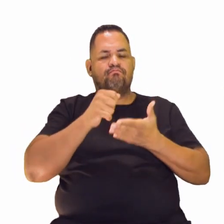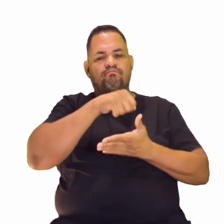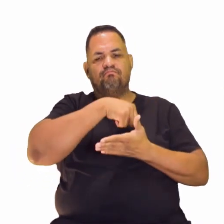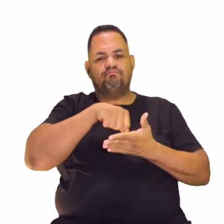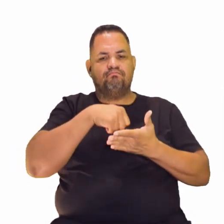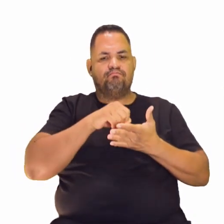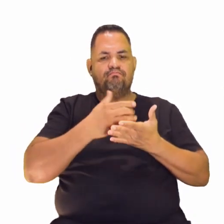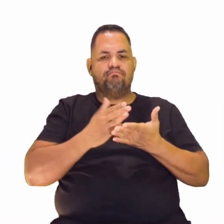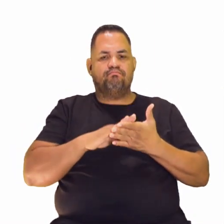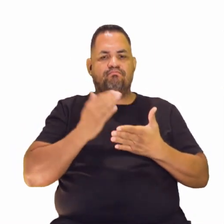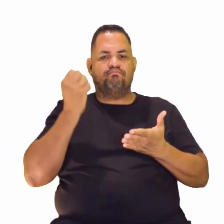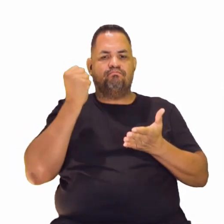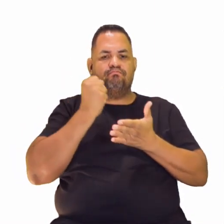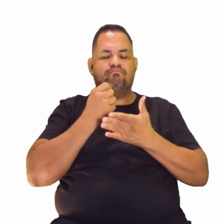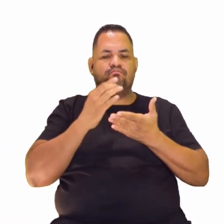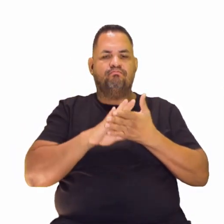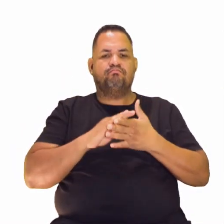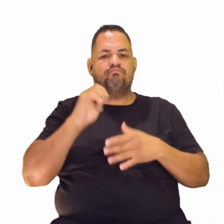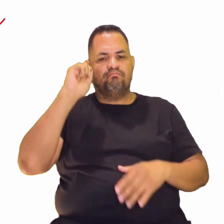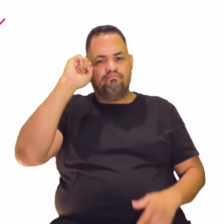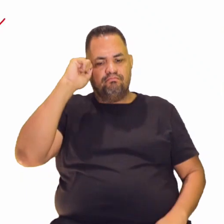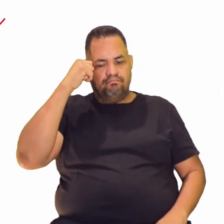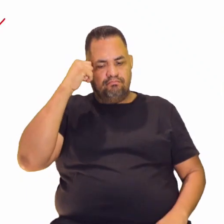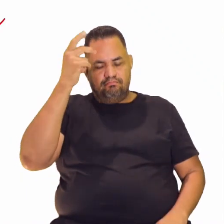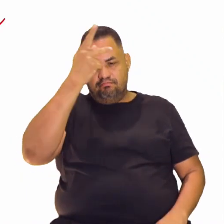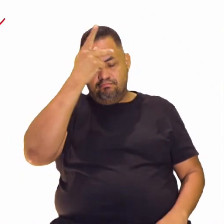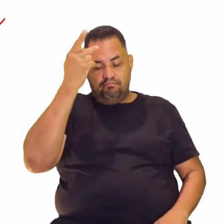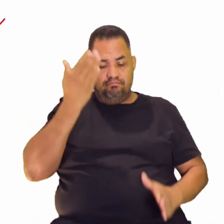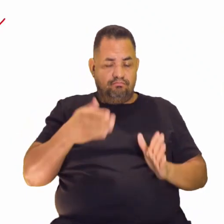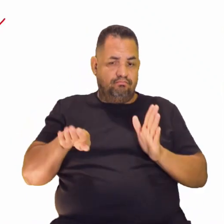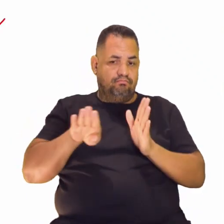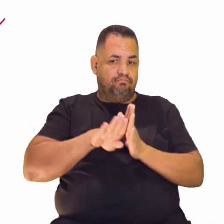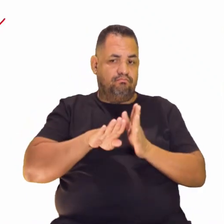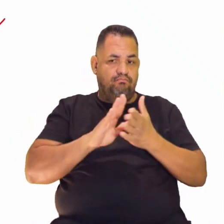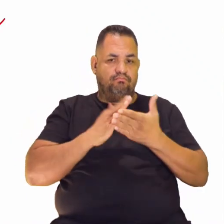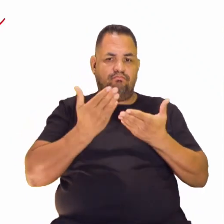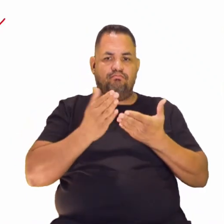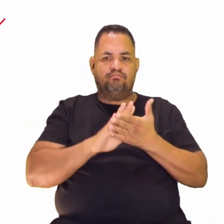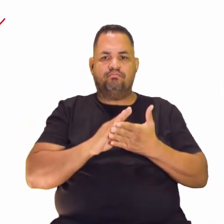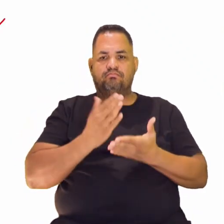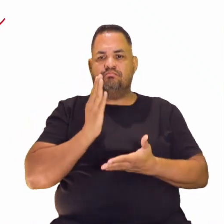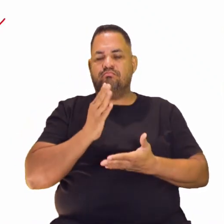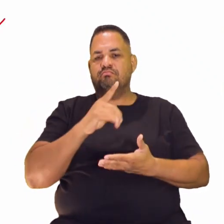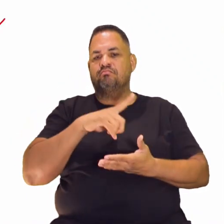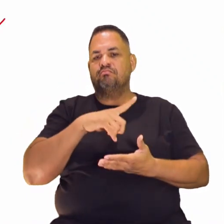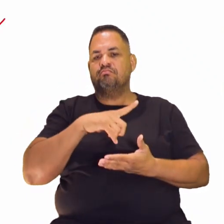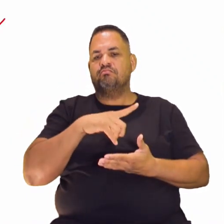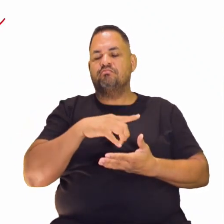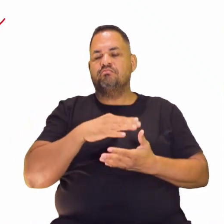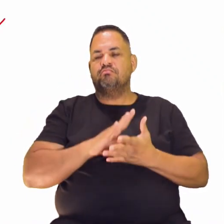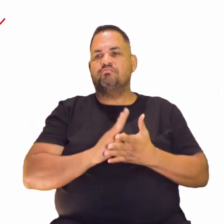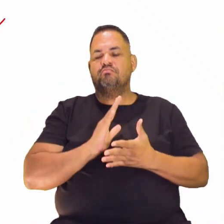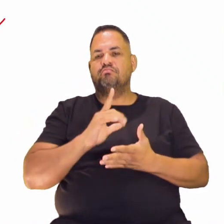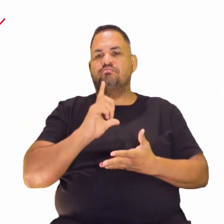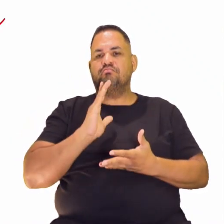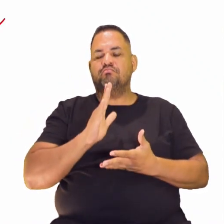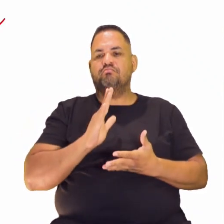registrados. Negros que chegaram ao Brasil, que já estavam vivendo no Brasil e que já tinham...